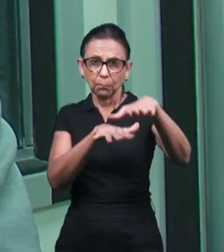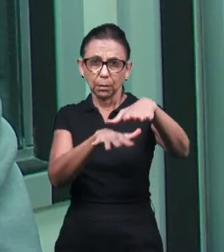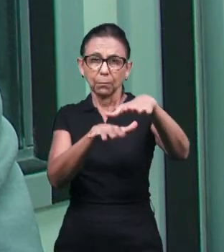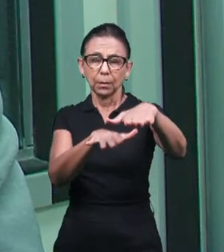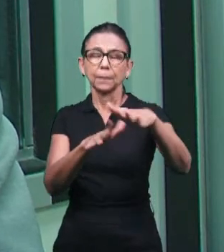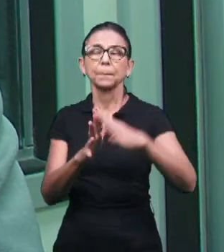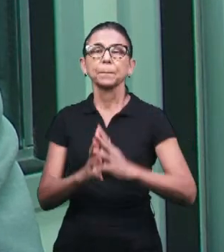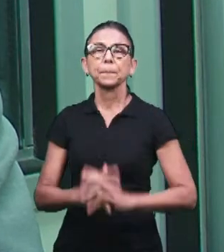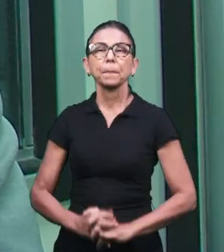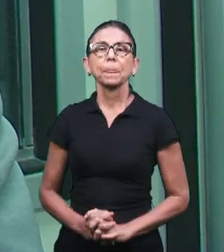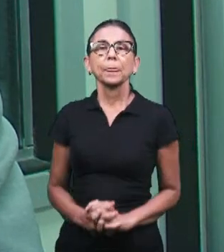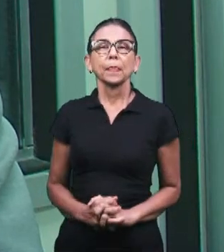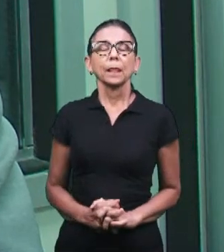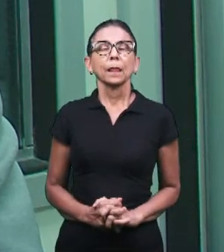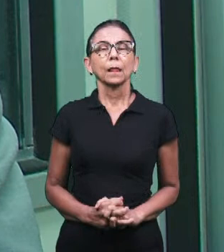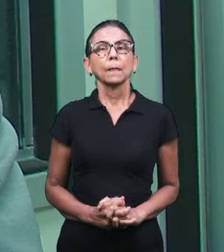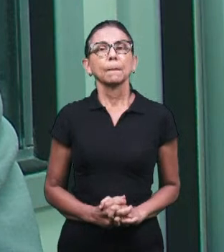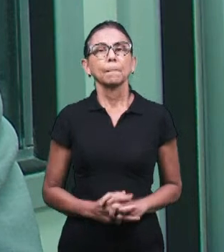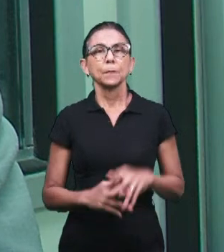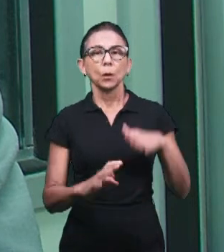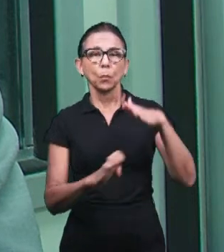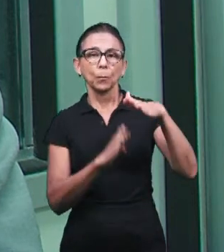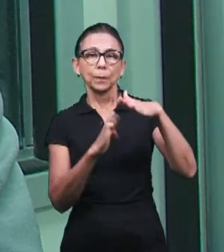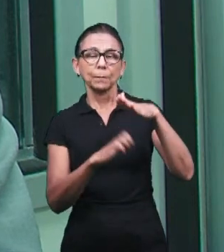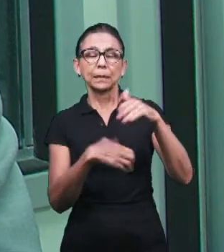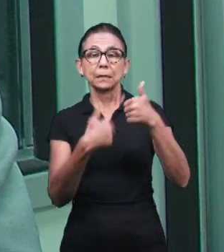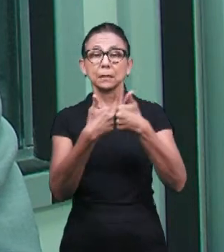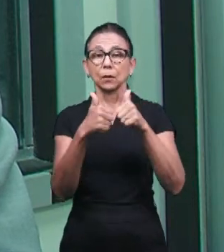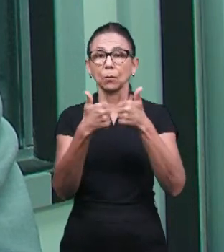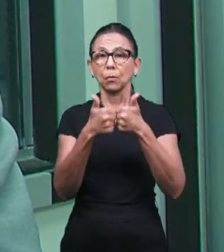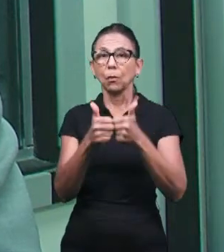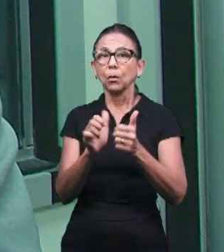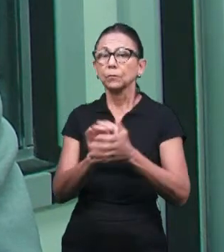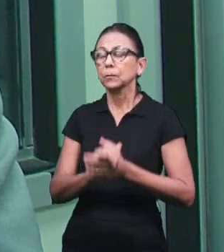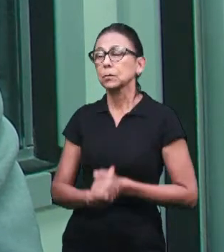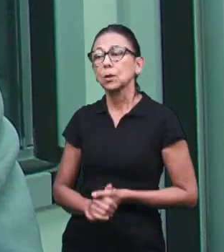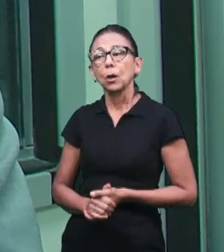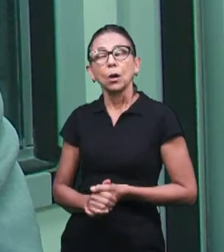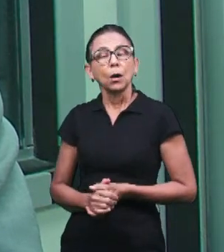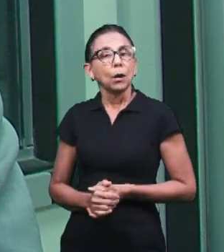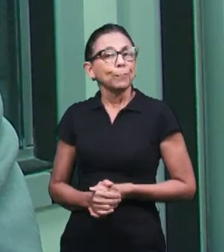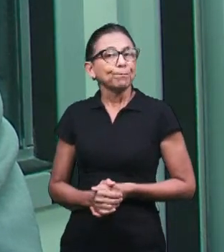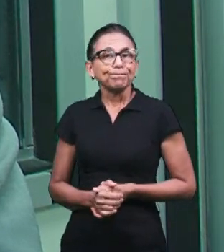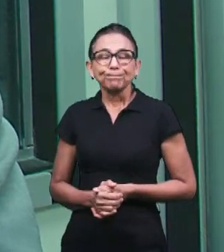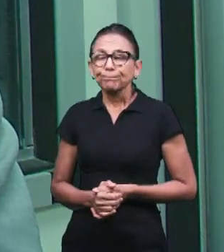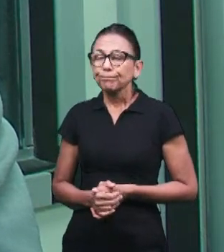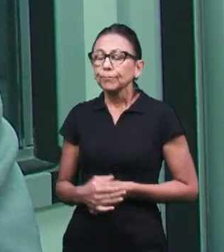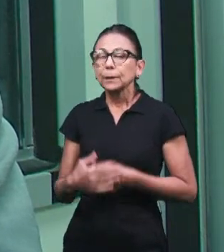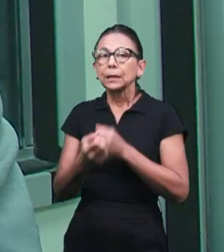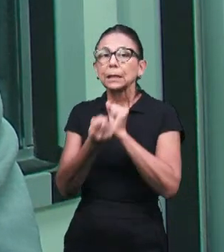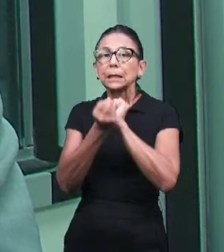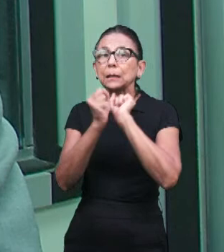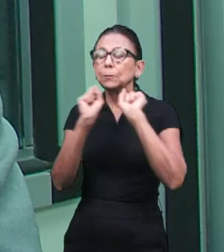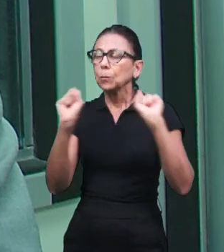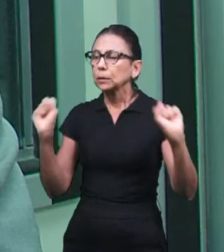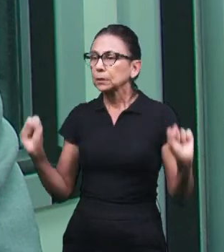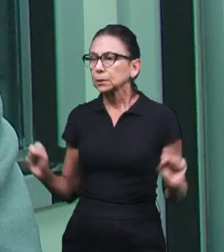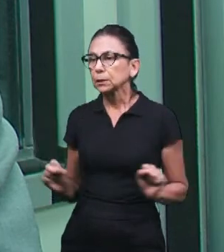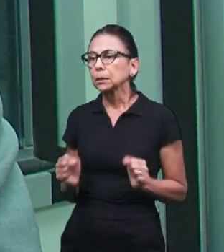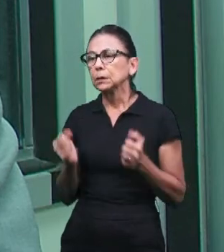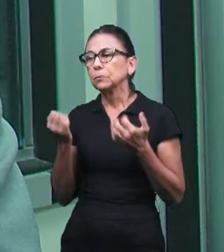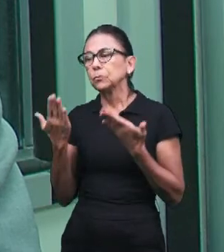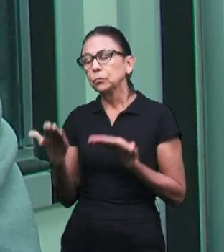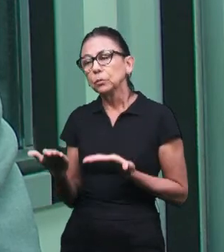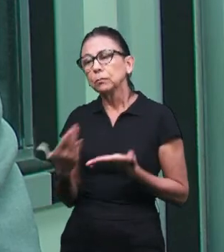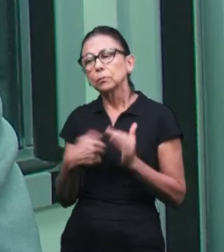capixaba, eles chegaram à conclusão que não era possível nos atender, porque a nossa exigência era de que o fluxo fosse em